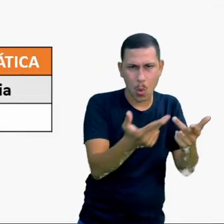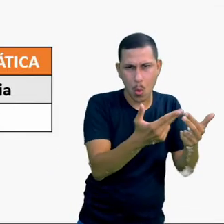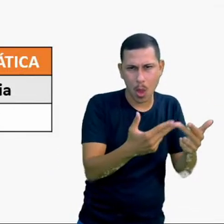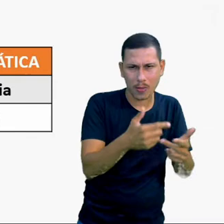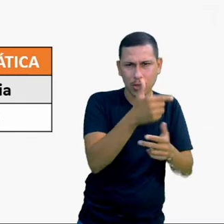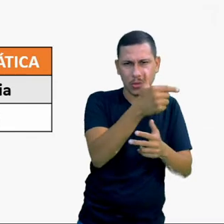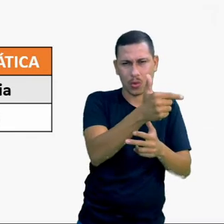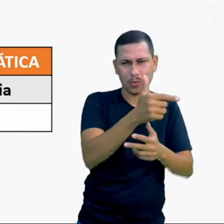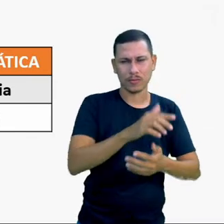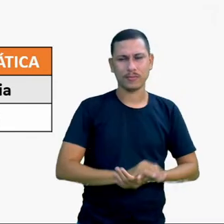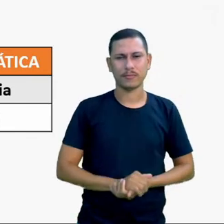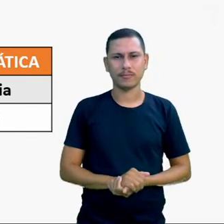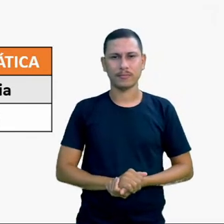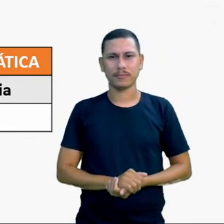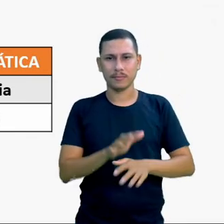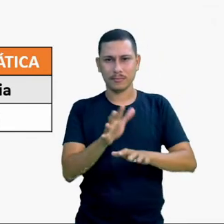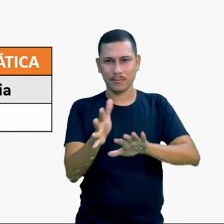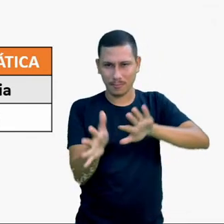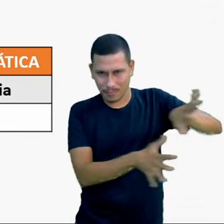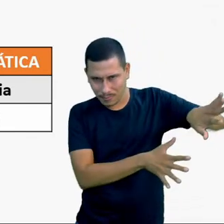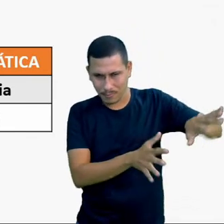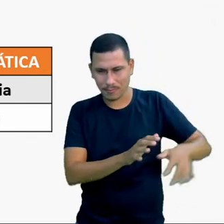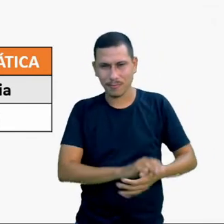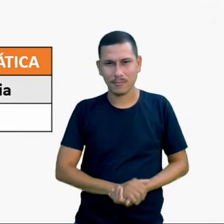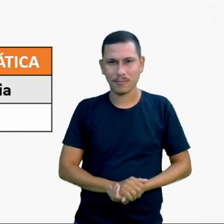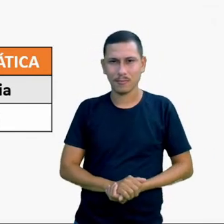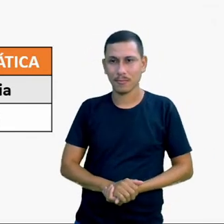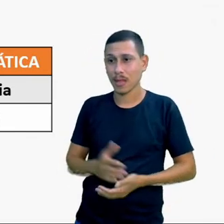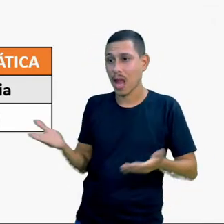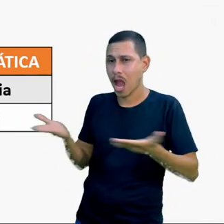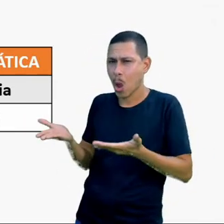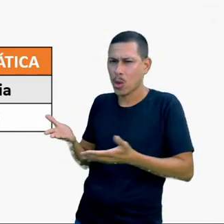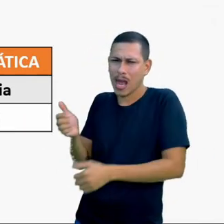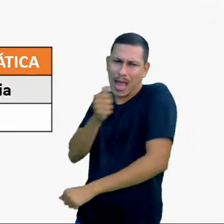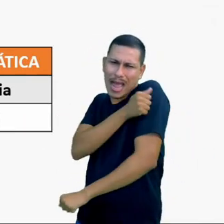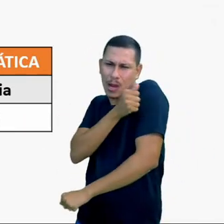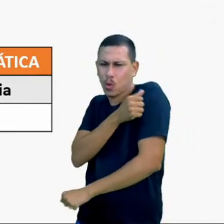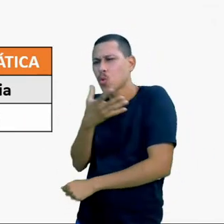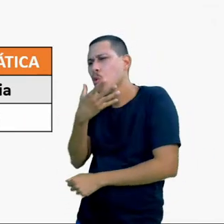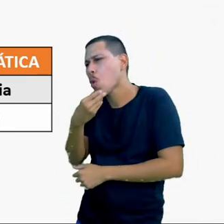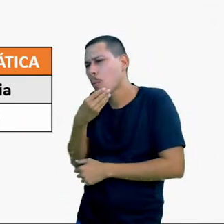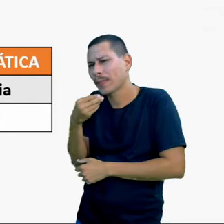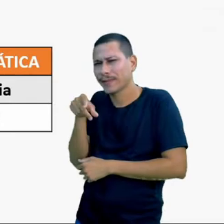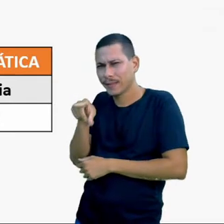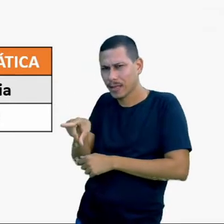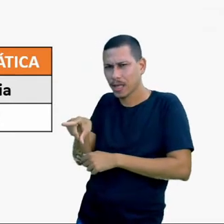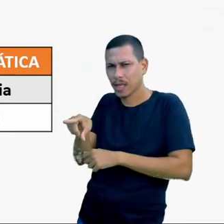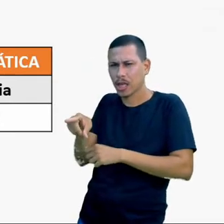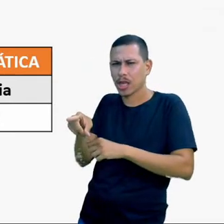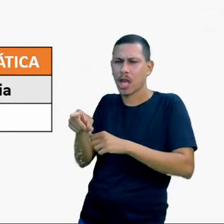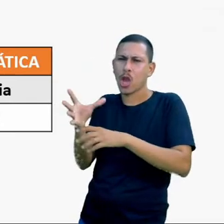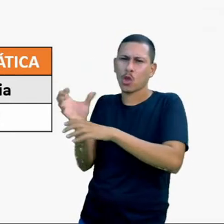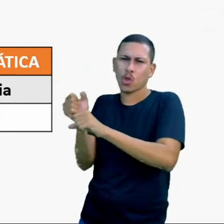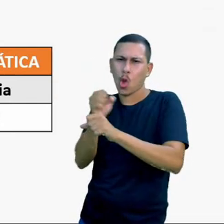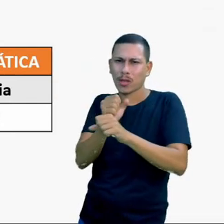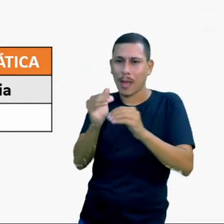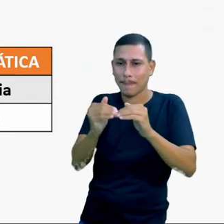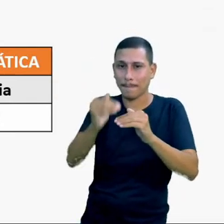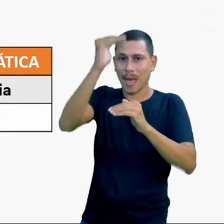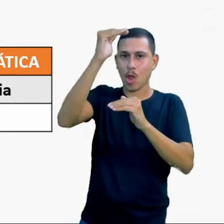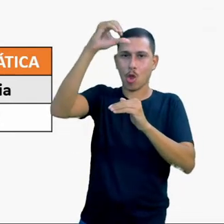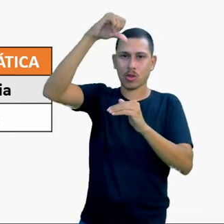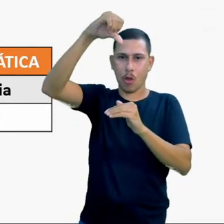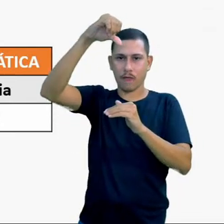2. Agora, e o outro aluno, Tiago? A maior nota de Tiago foi